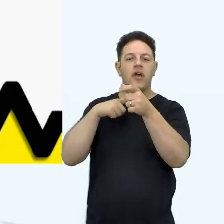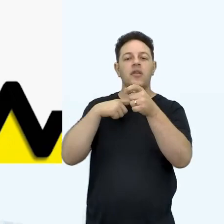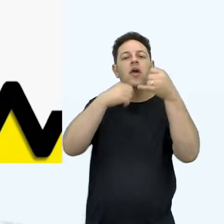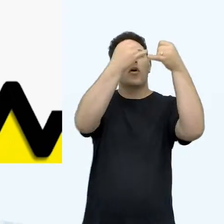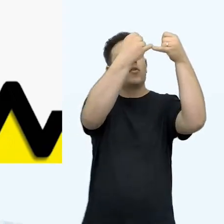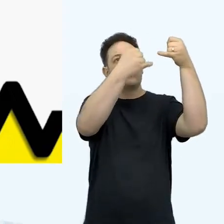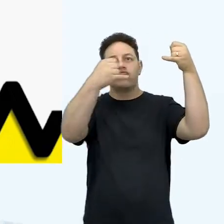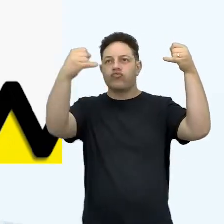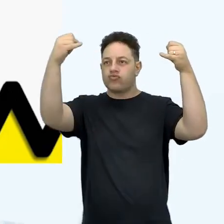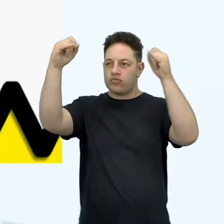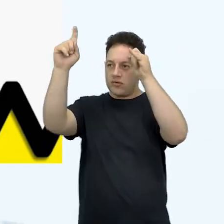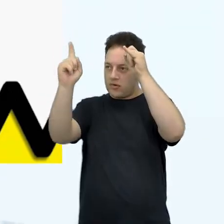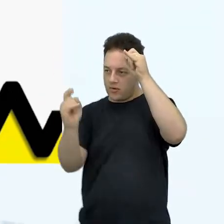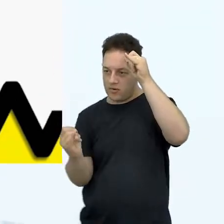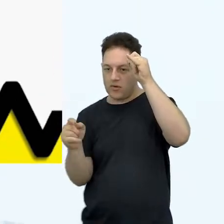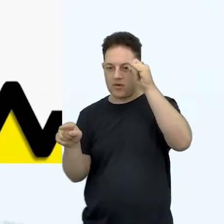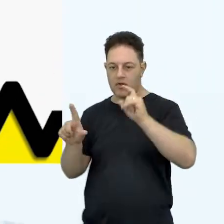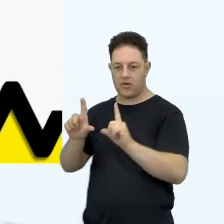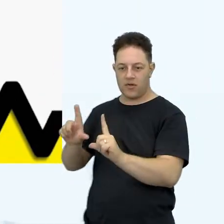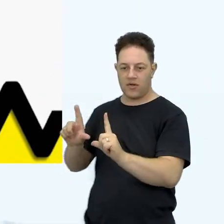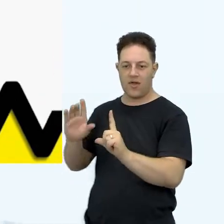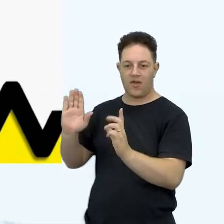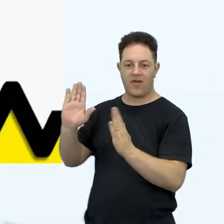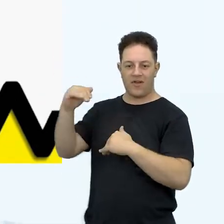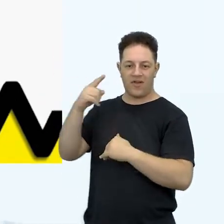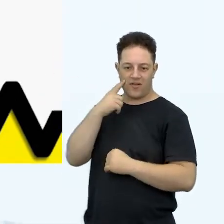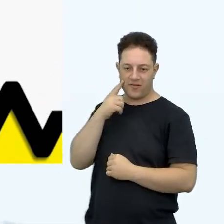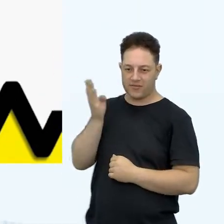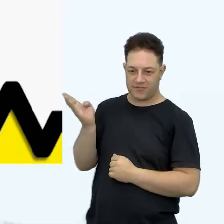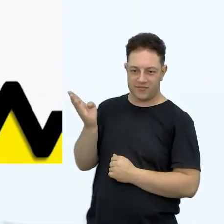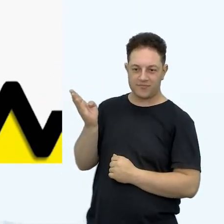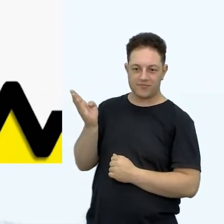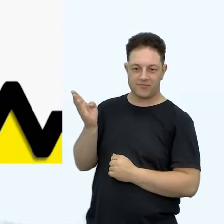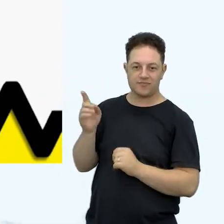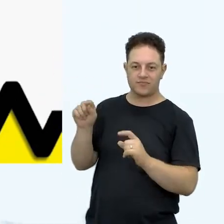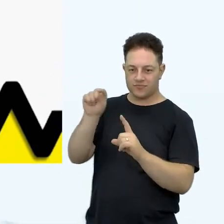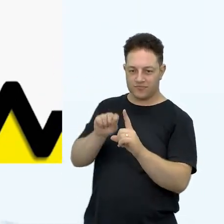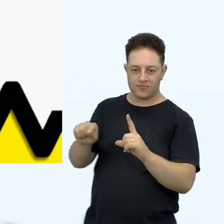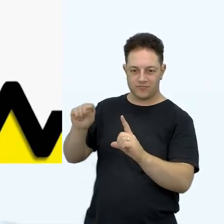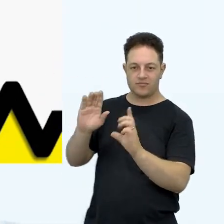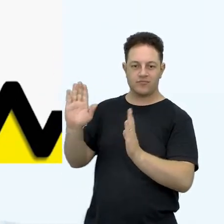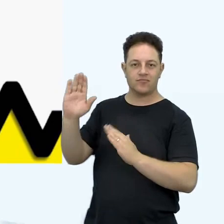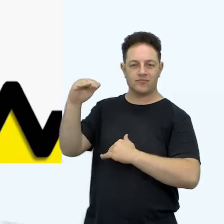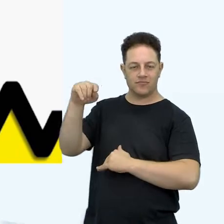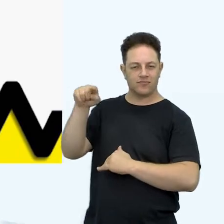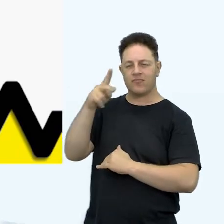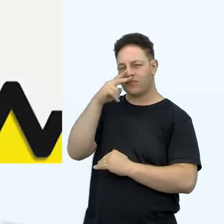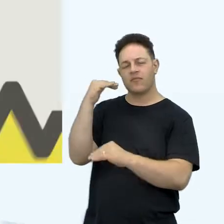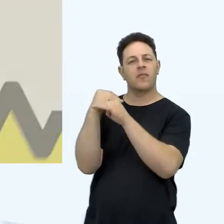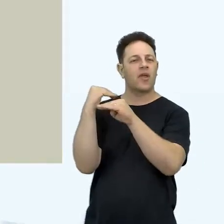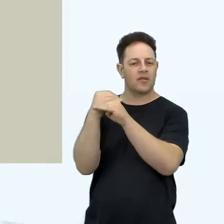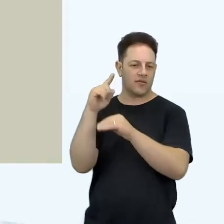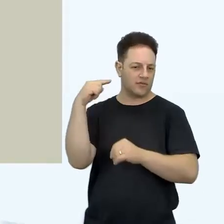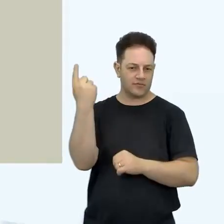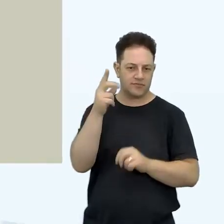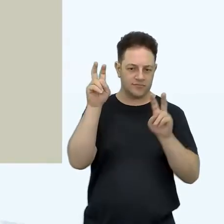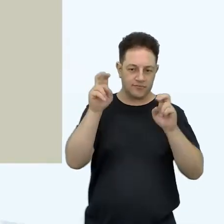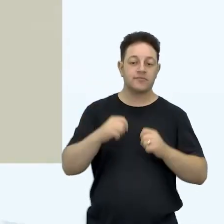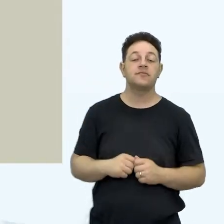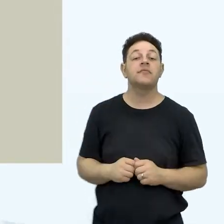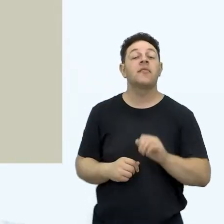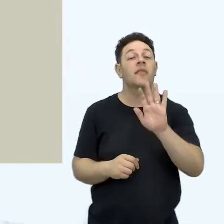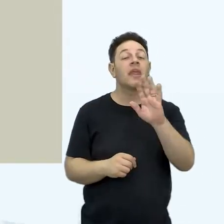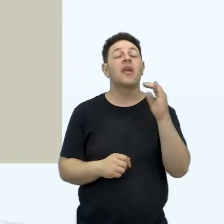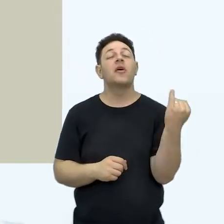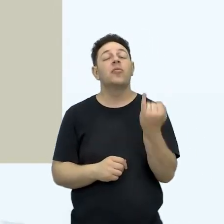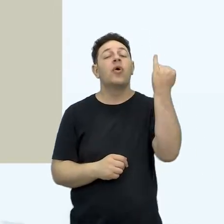do meu medidor. Então tá aqui mostrando para vocês o medidor, tem muita gente que chama de padrão, beleza? Tem uma coisa que é